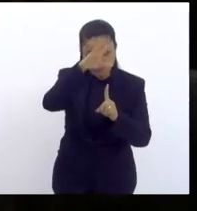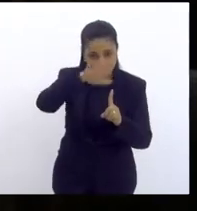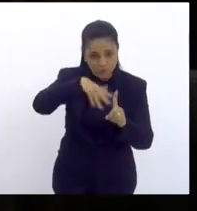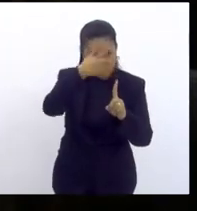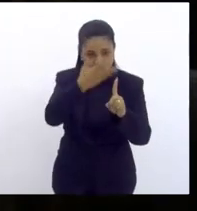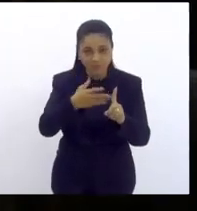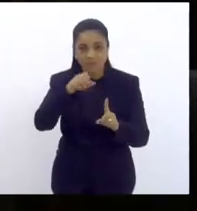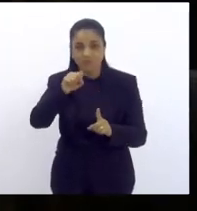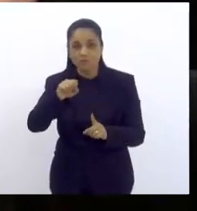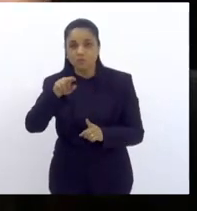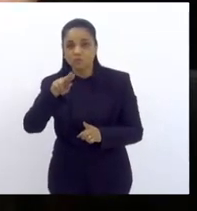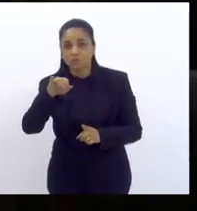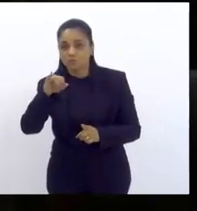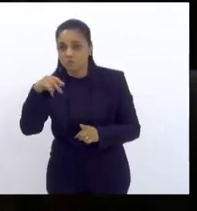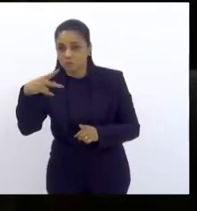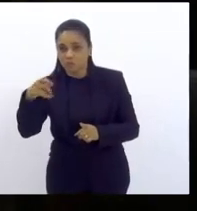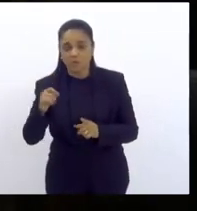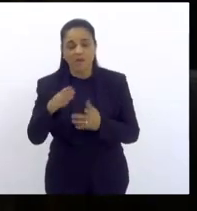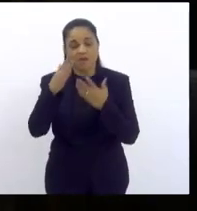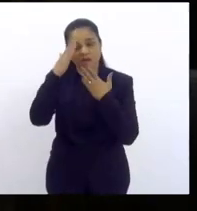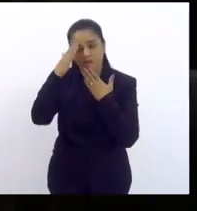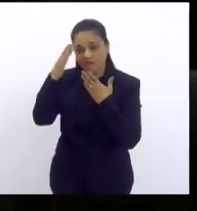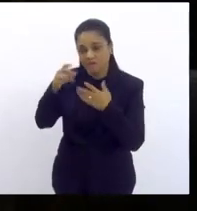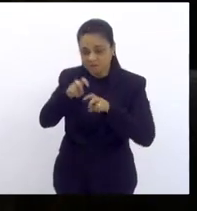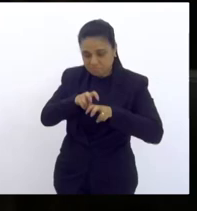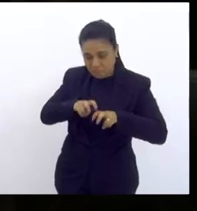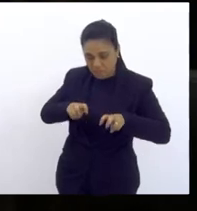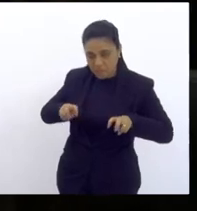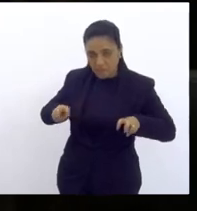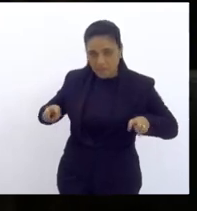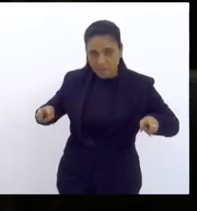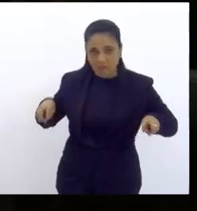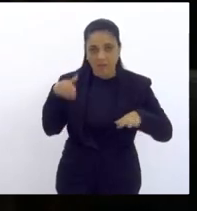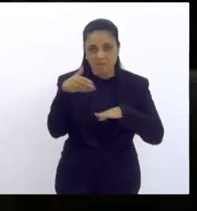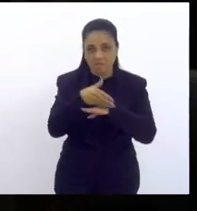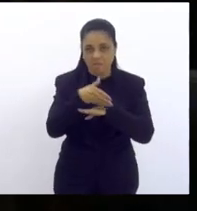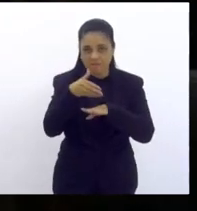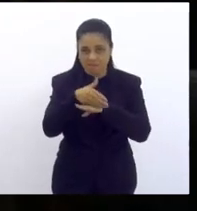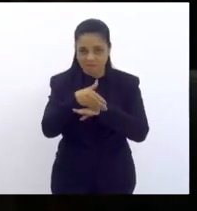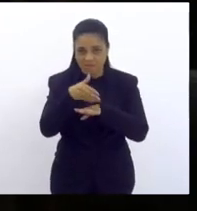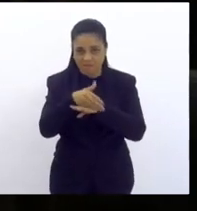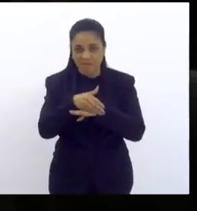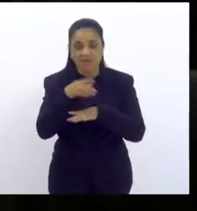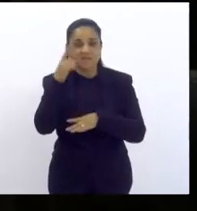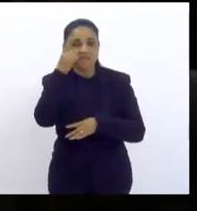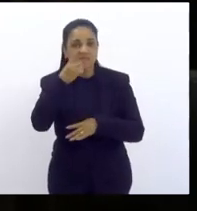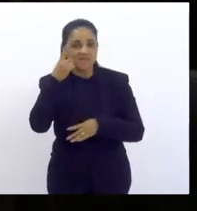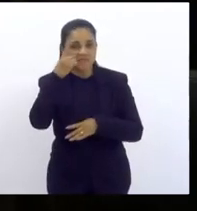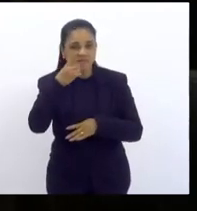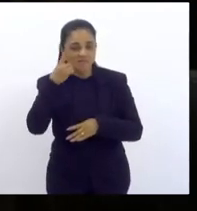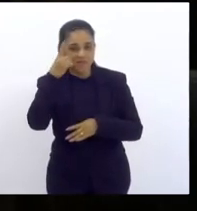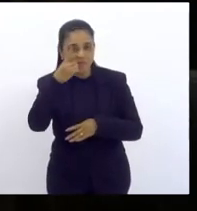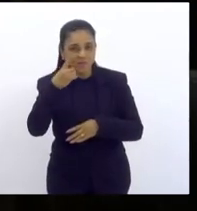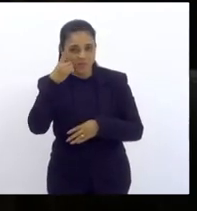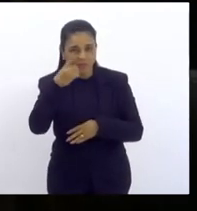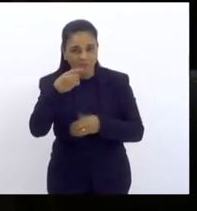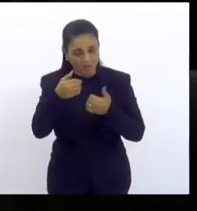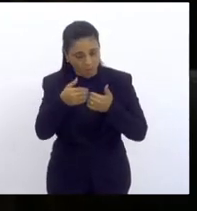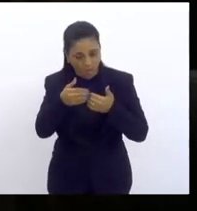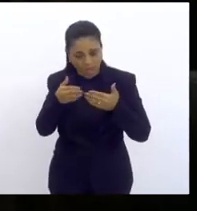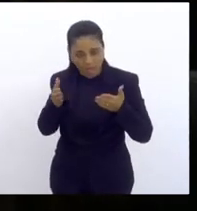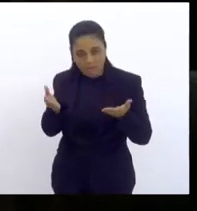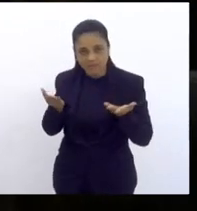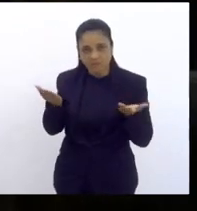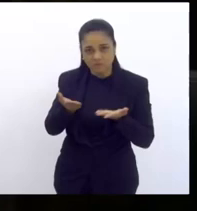agradecer a presença aqui dos membros da mesa né ou Deputado que tá dando essa abertura né